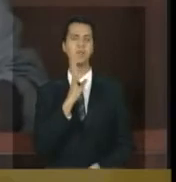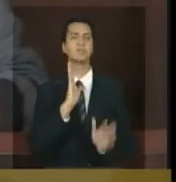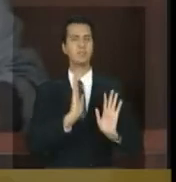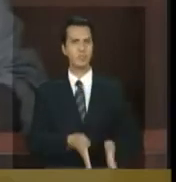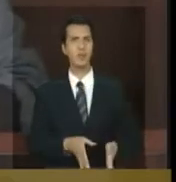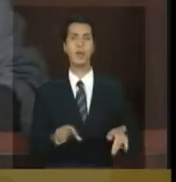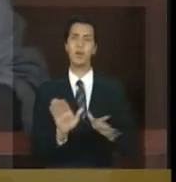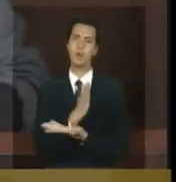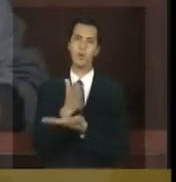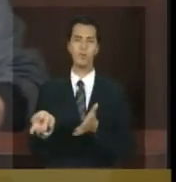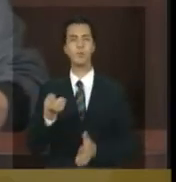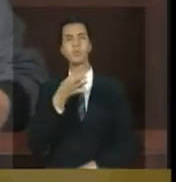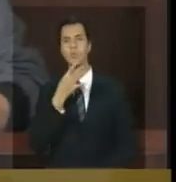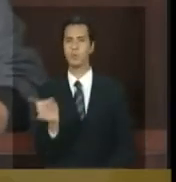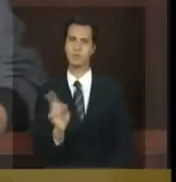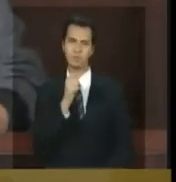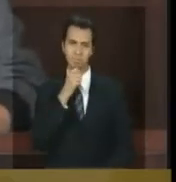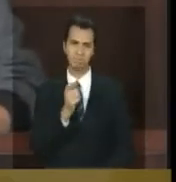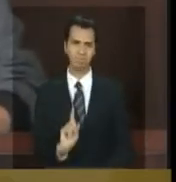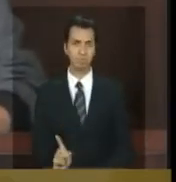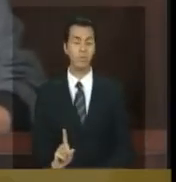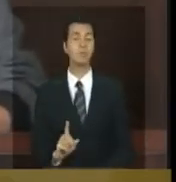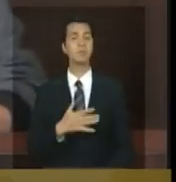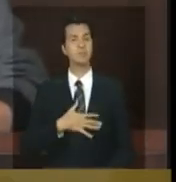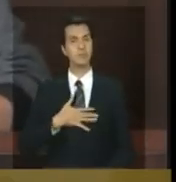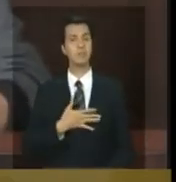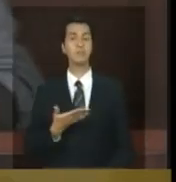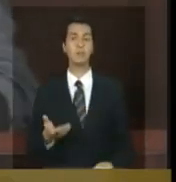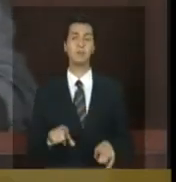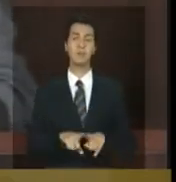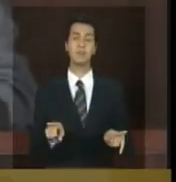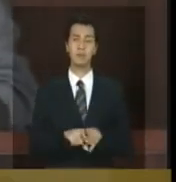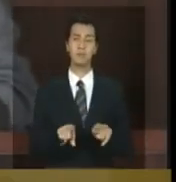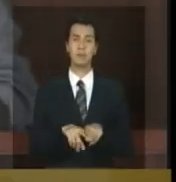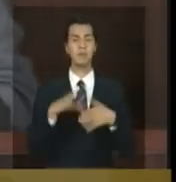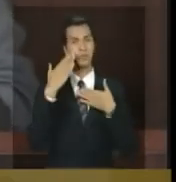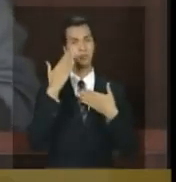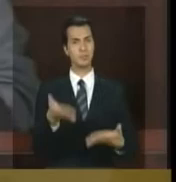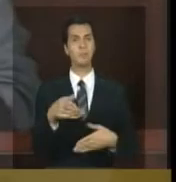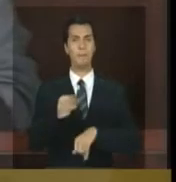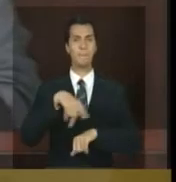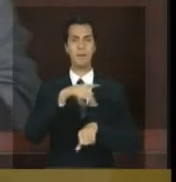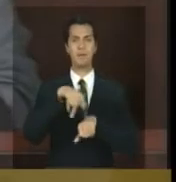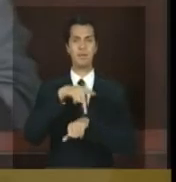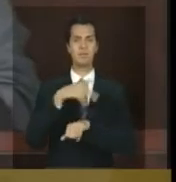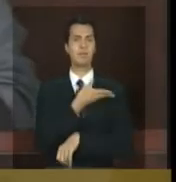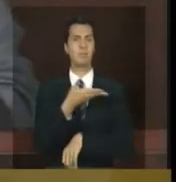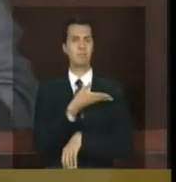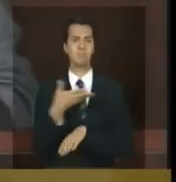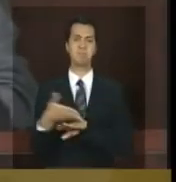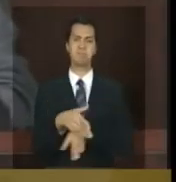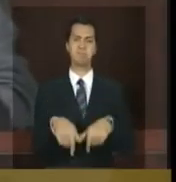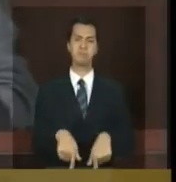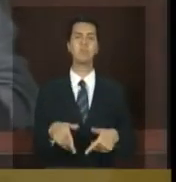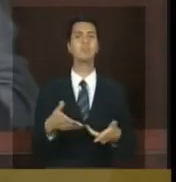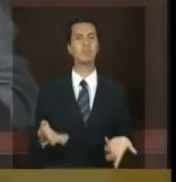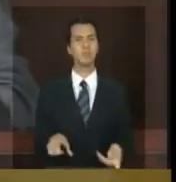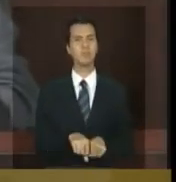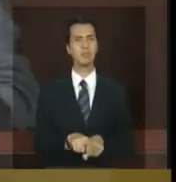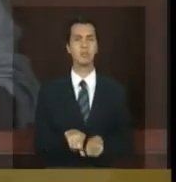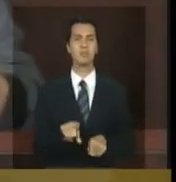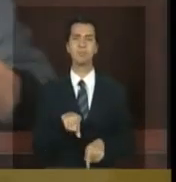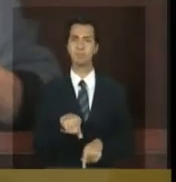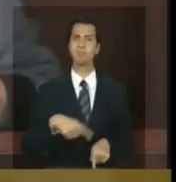ainda de conhecer, e também a presença de países amigos, representantes de países amigos, que são essenciais na construção desse